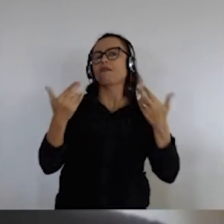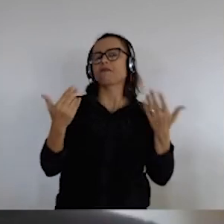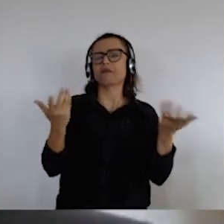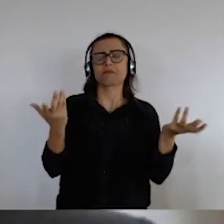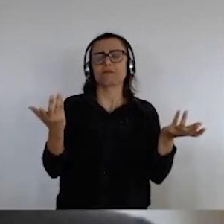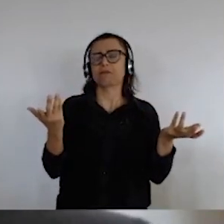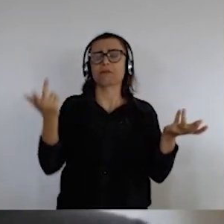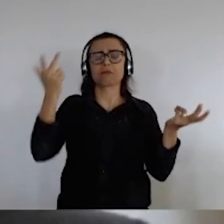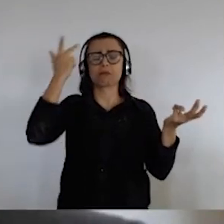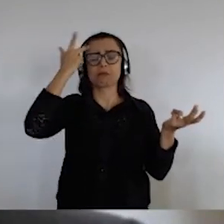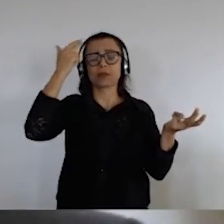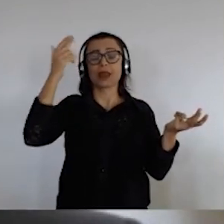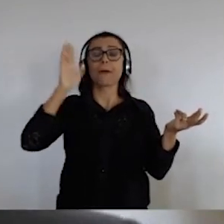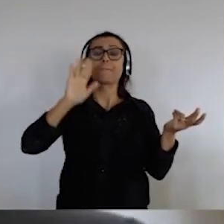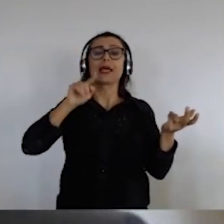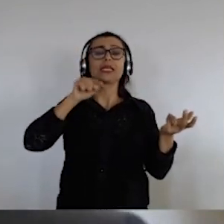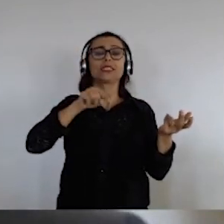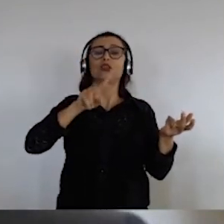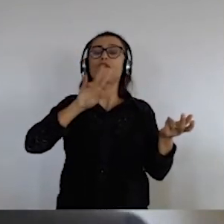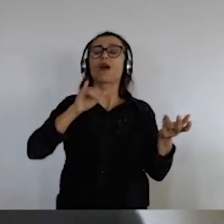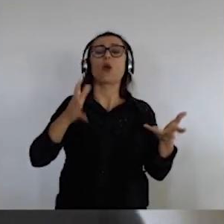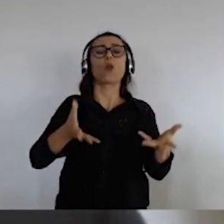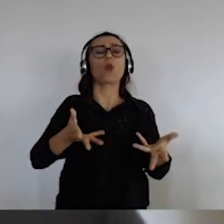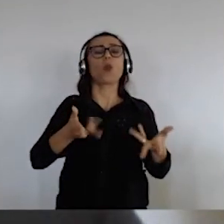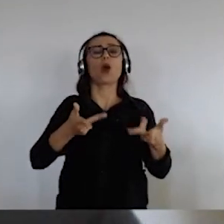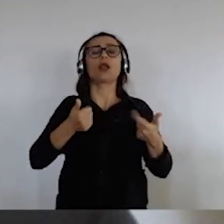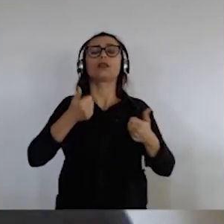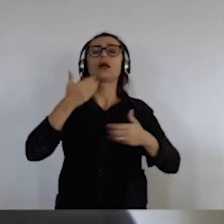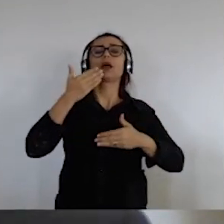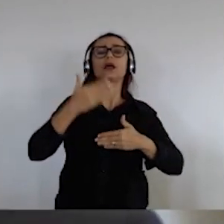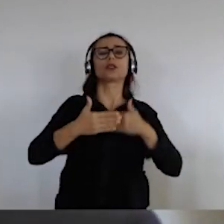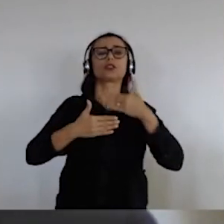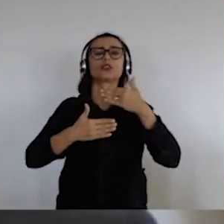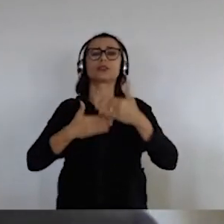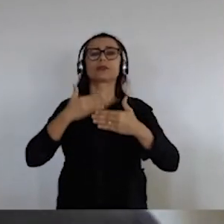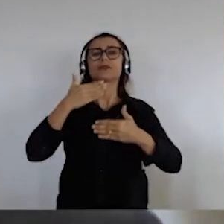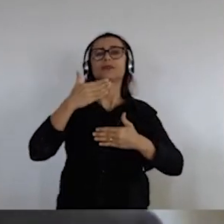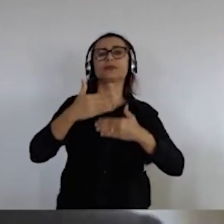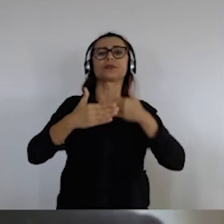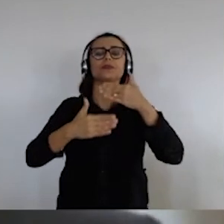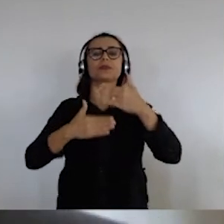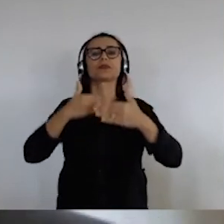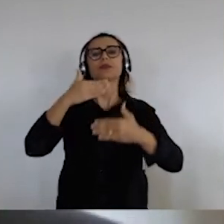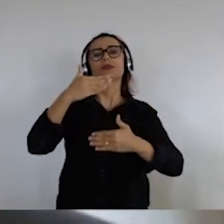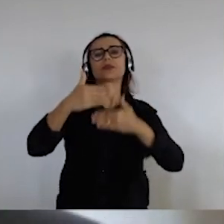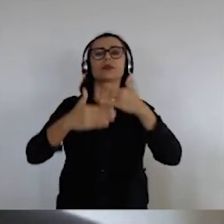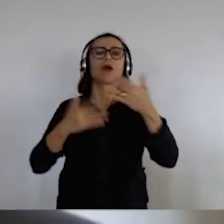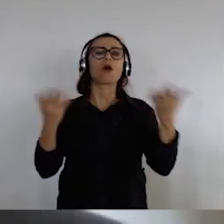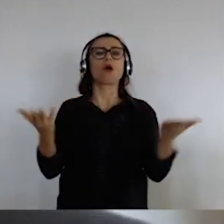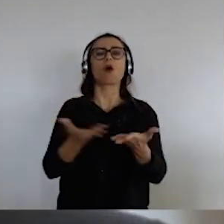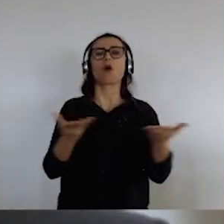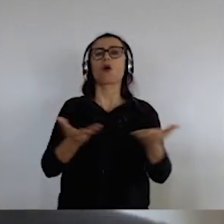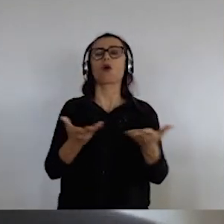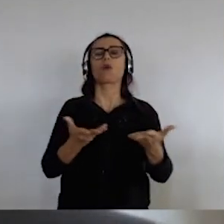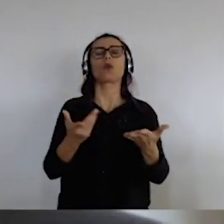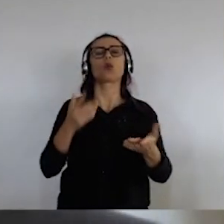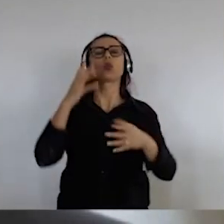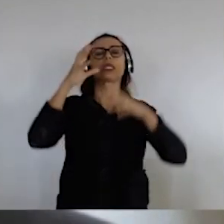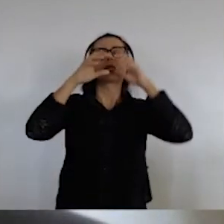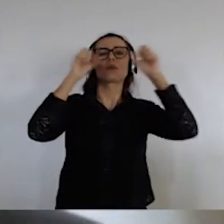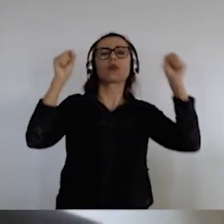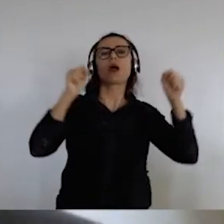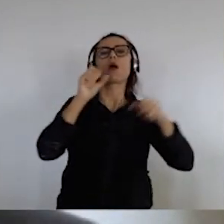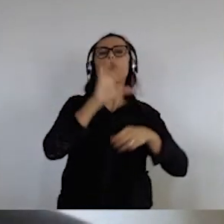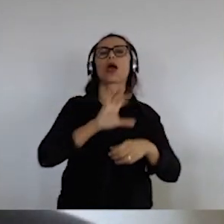isso é uma coisa que só vai melhorar a qualidade do julgamento que deve ser proferido pelo Tribunal Regional Federal. Não houve